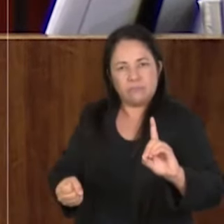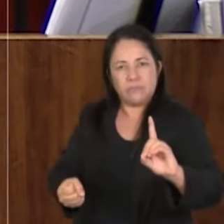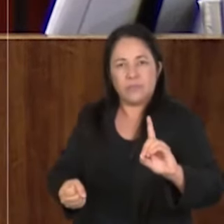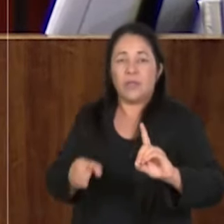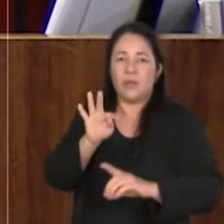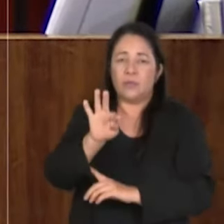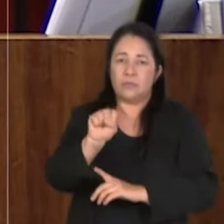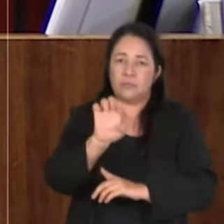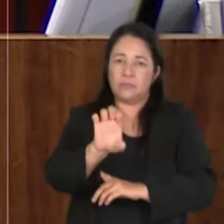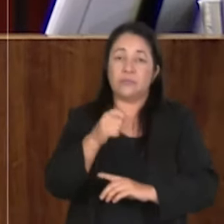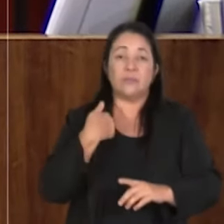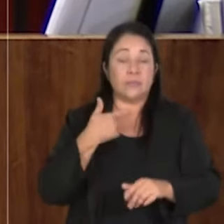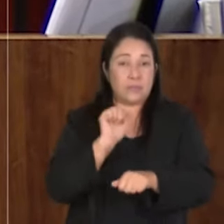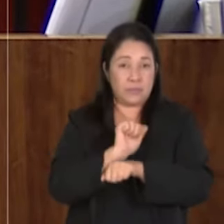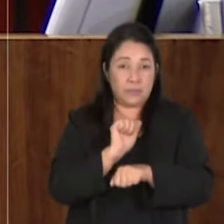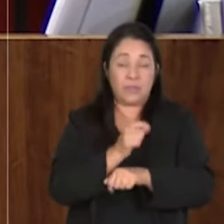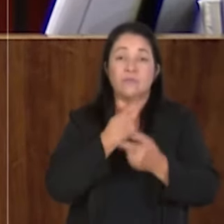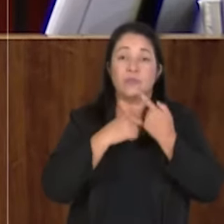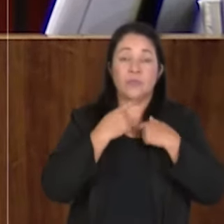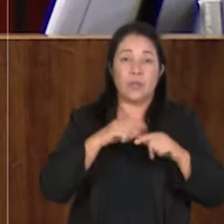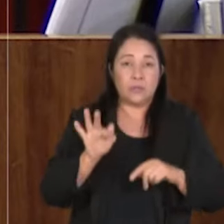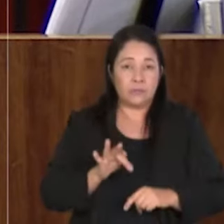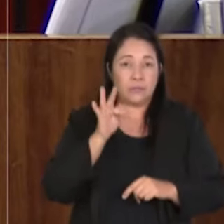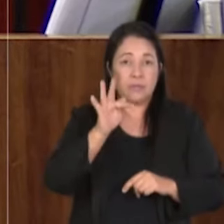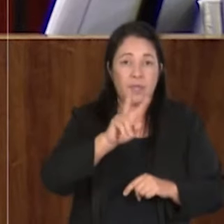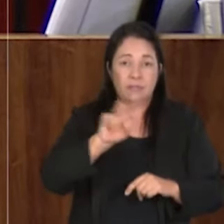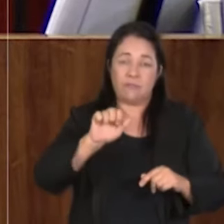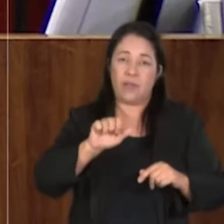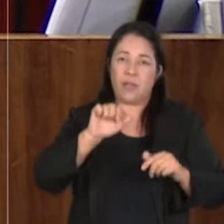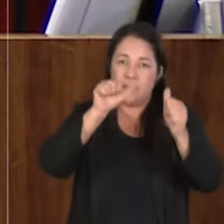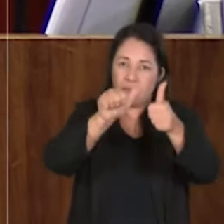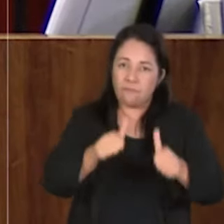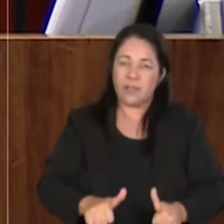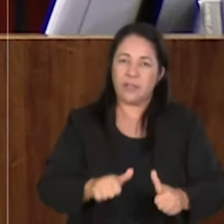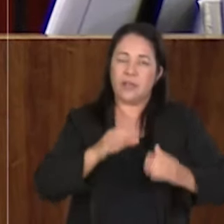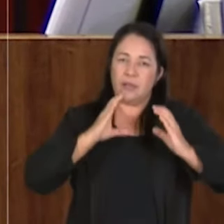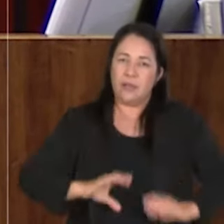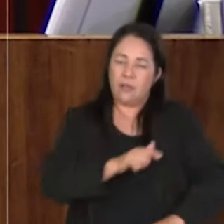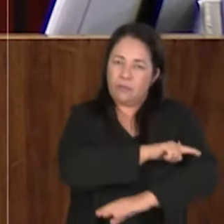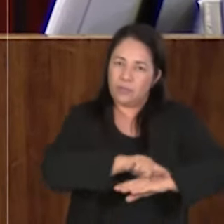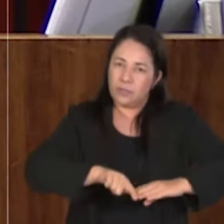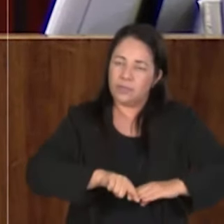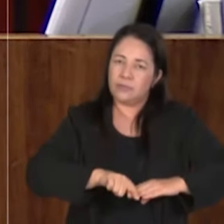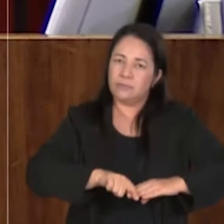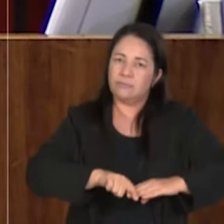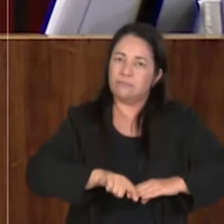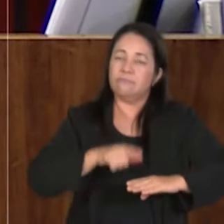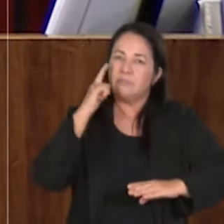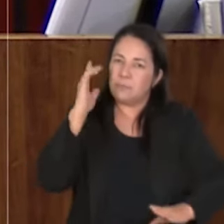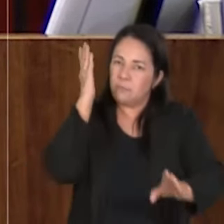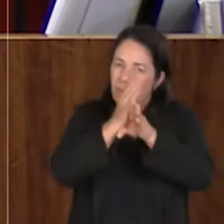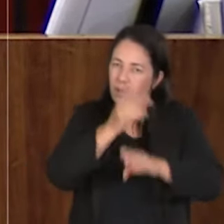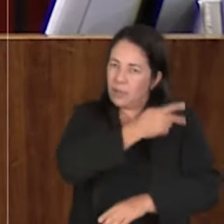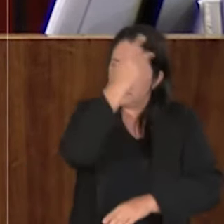Eleitoral brasileiro espera que os próximos sejam dias de revisão de condutas dos que agridem a democracia brasileira e